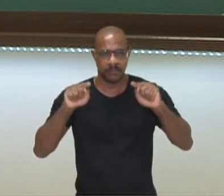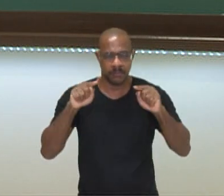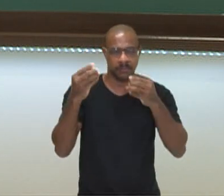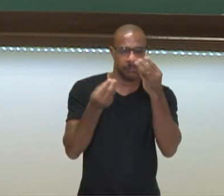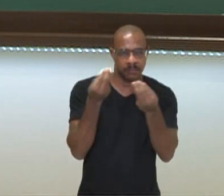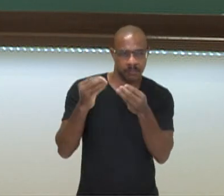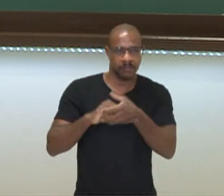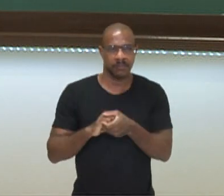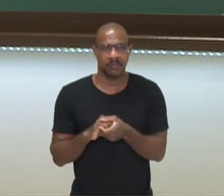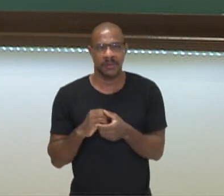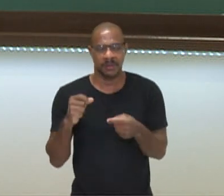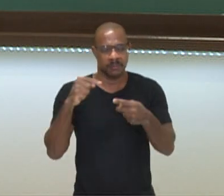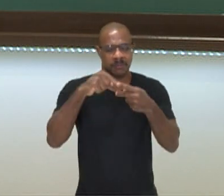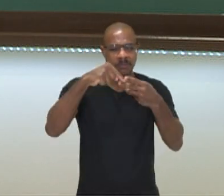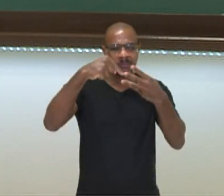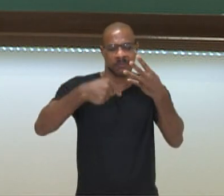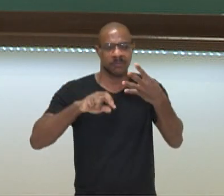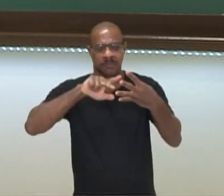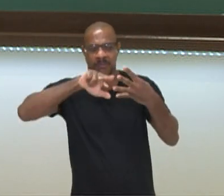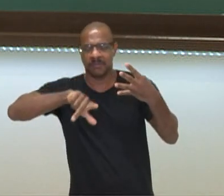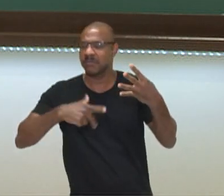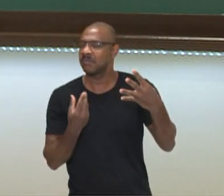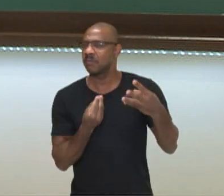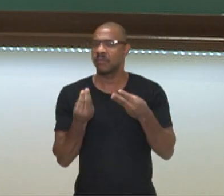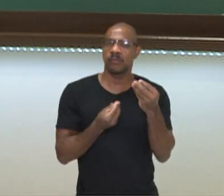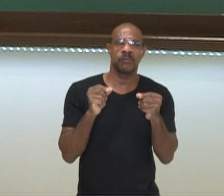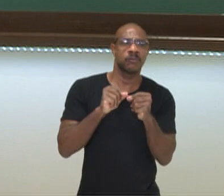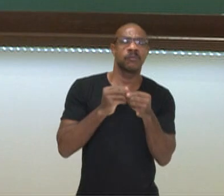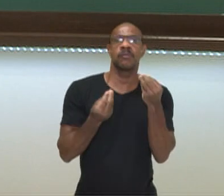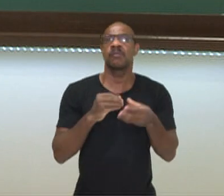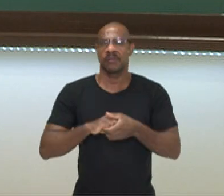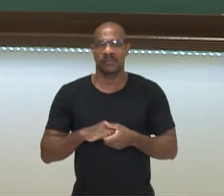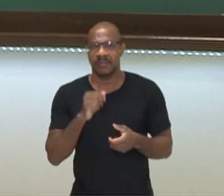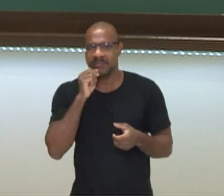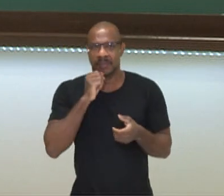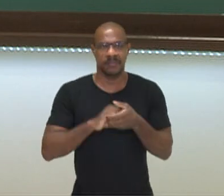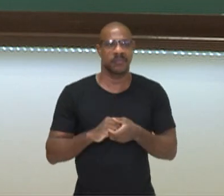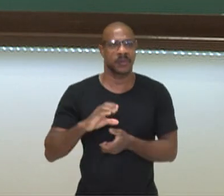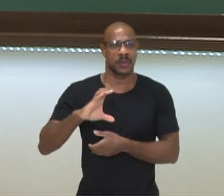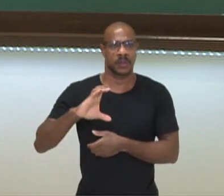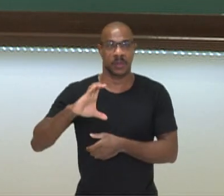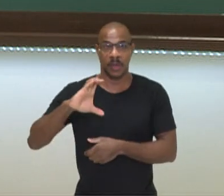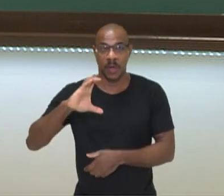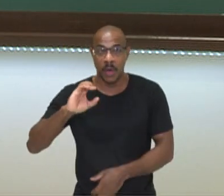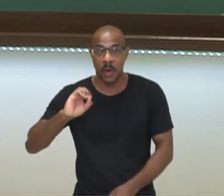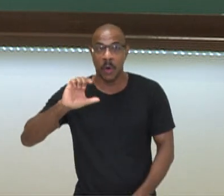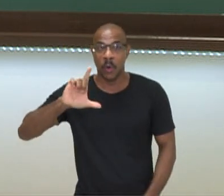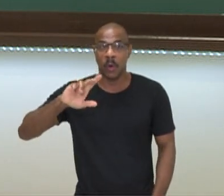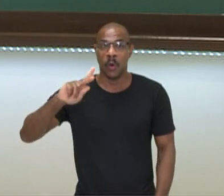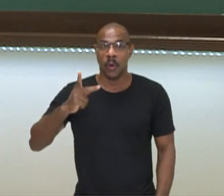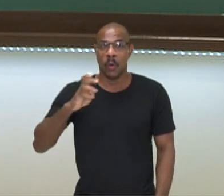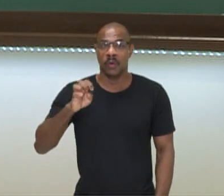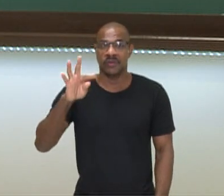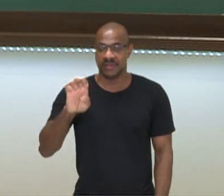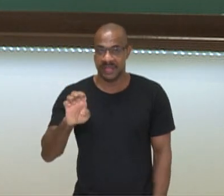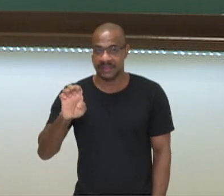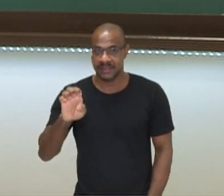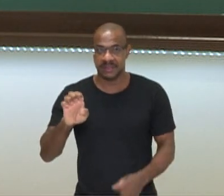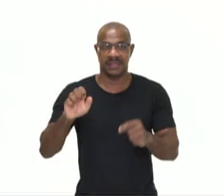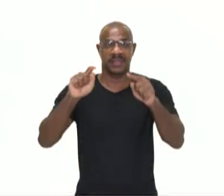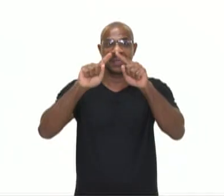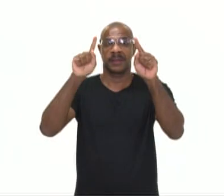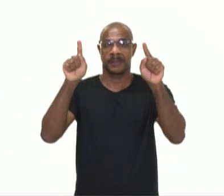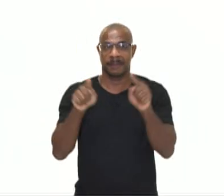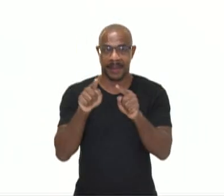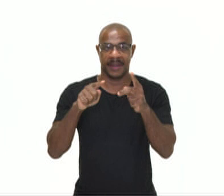tenho mais de um tipo de sinal de associação, como por exemplo, colchetes e parênteses, o que eu vou resolver primeiro?